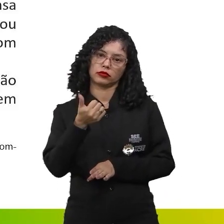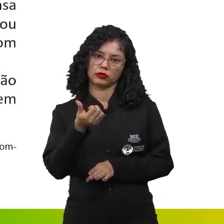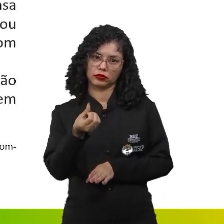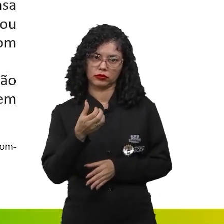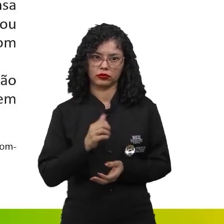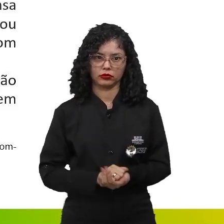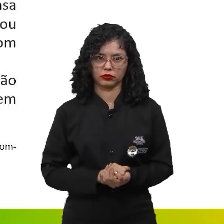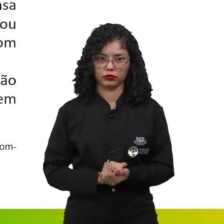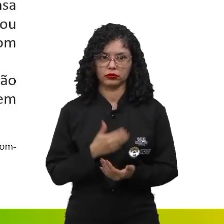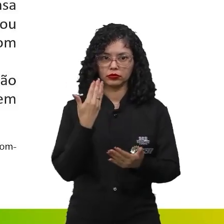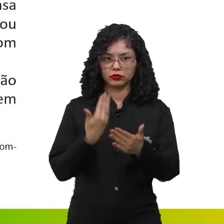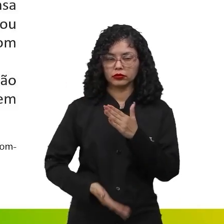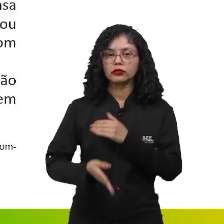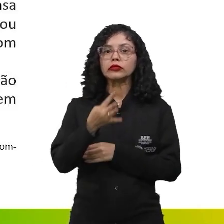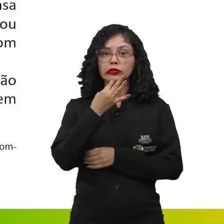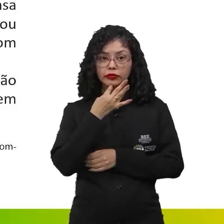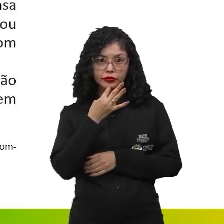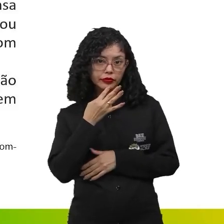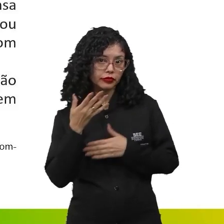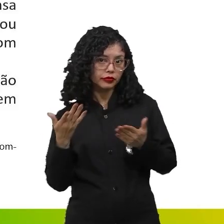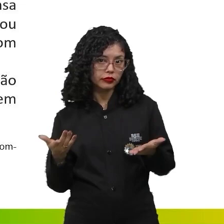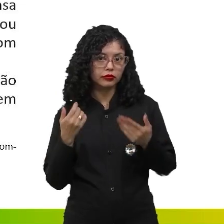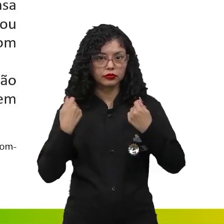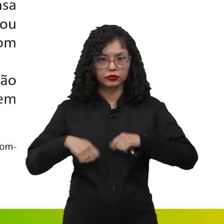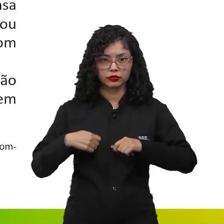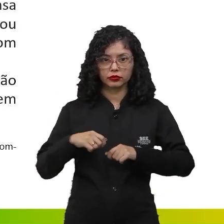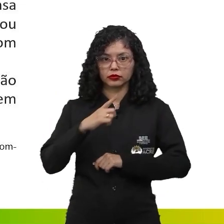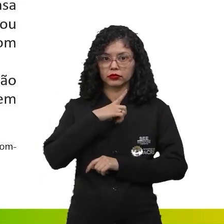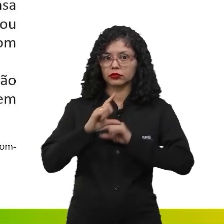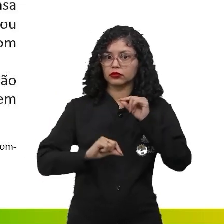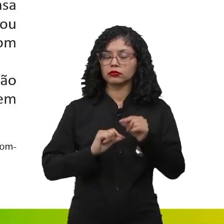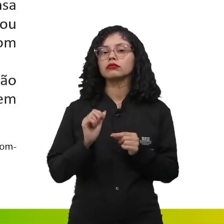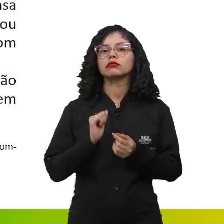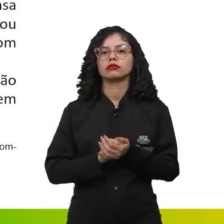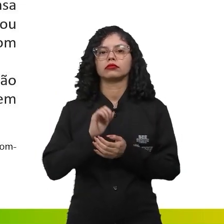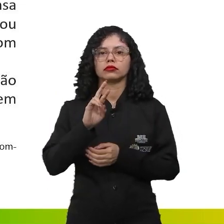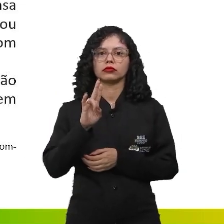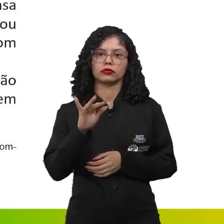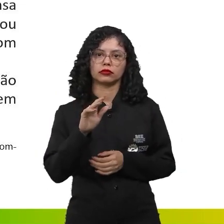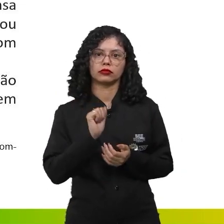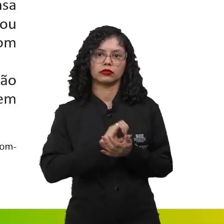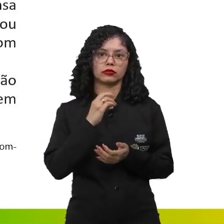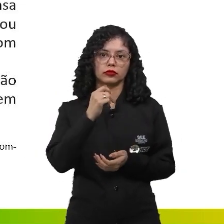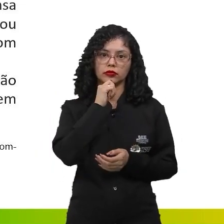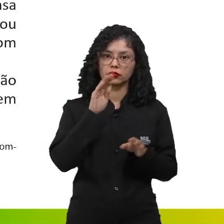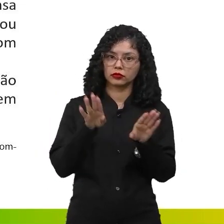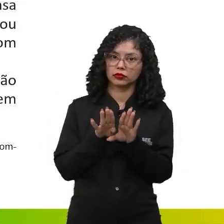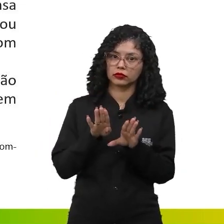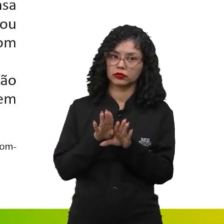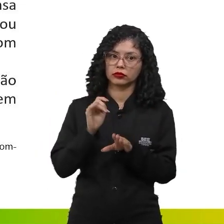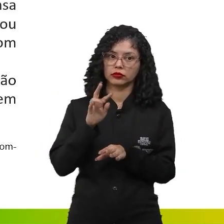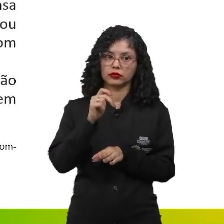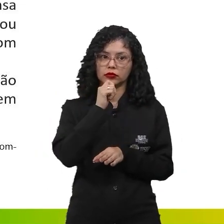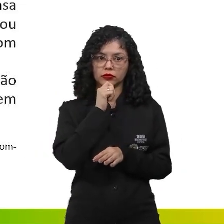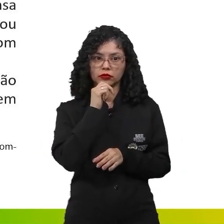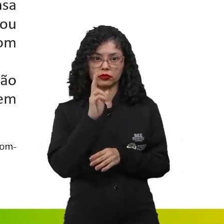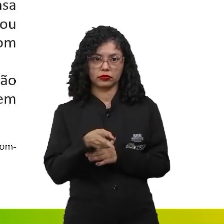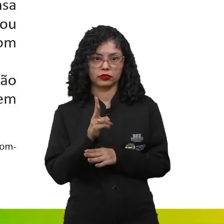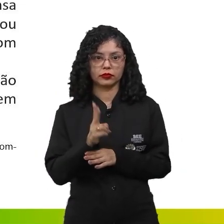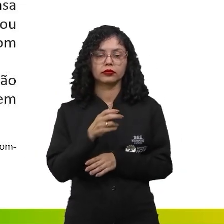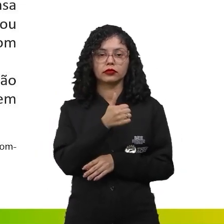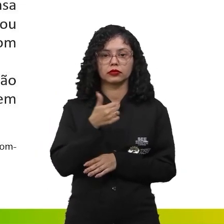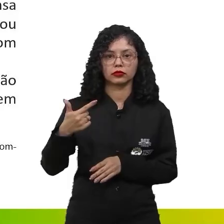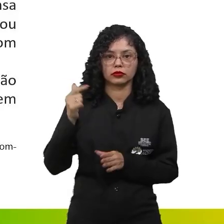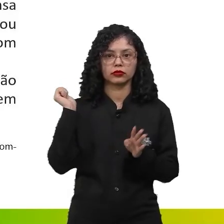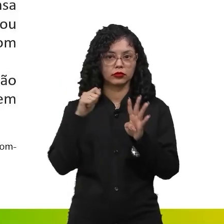2016. Para a perda desse reconhecimento é preciso haver transmissão sustentada, ou seja, incidência de um mesmo